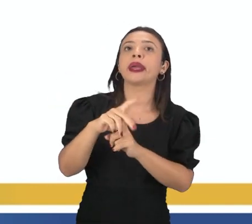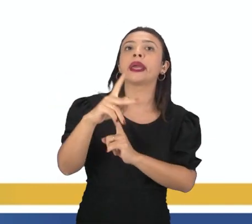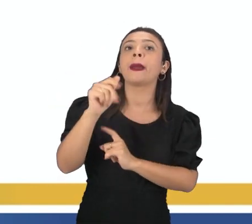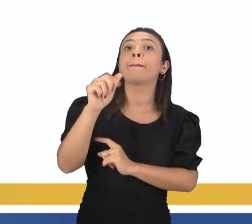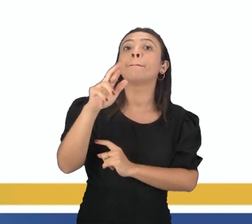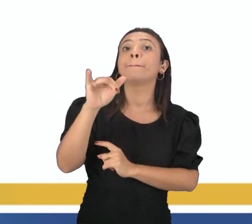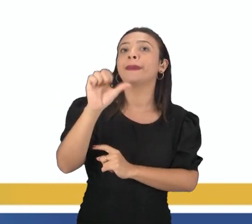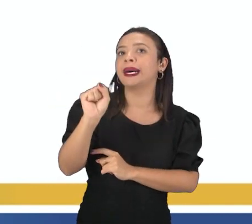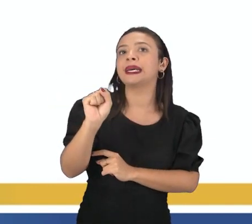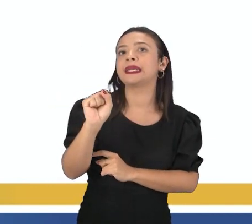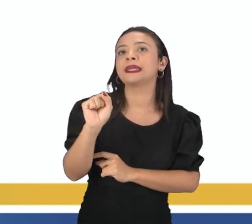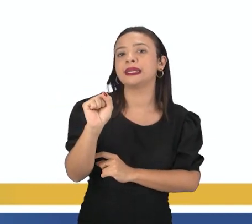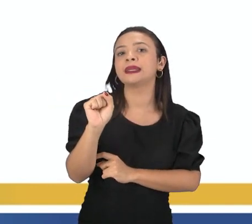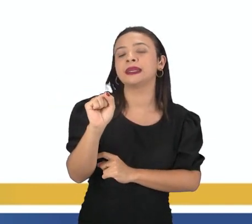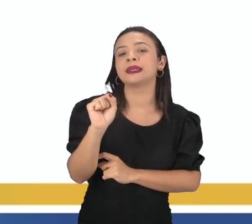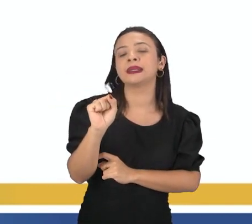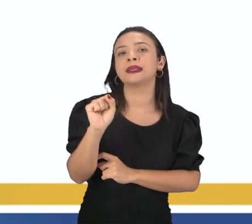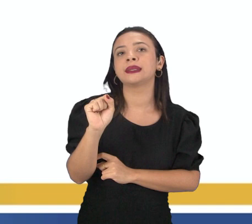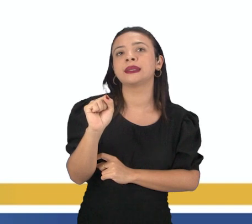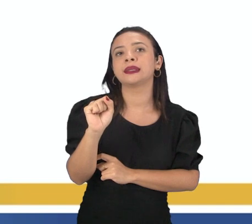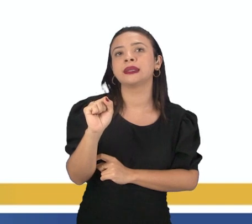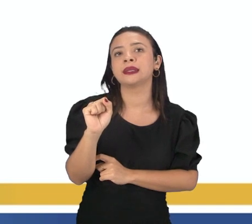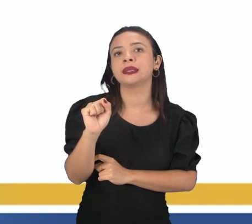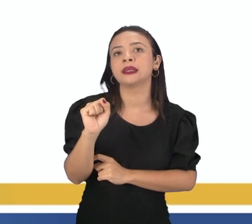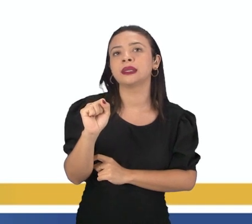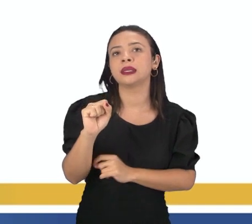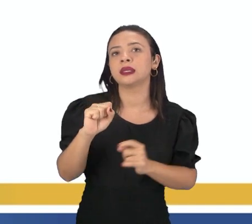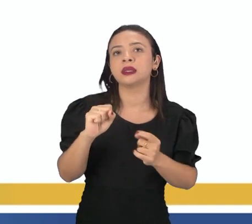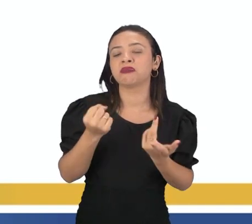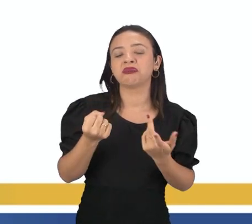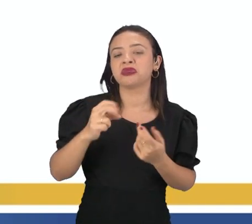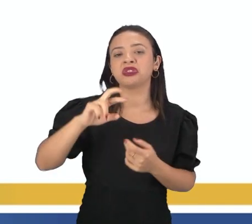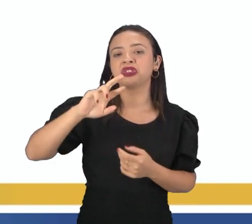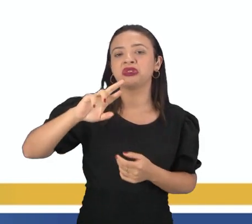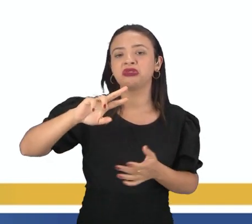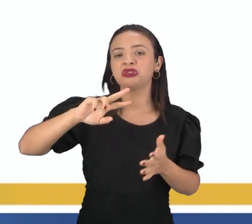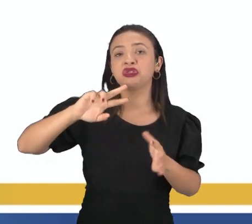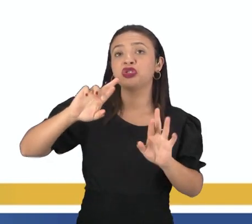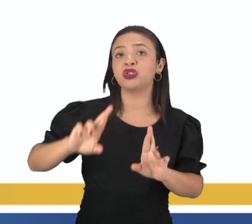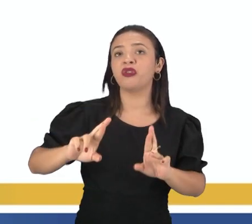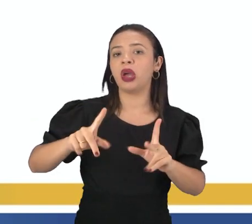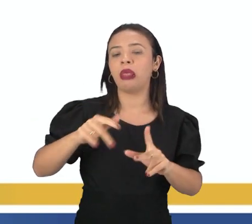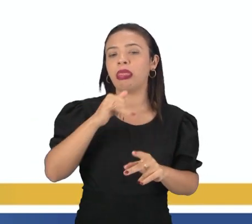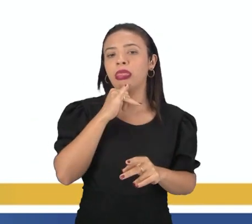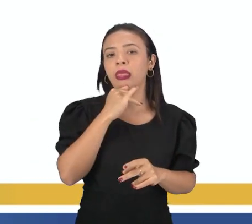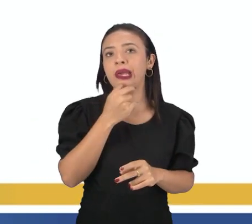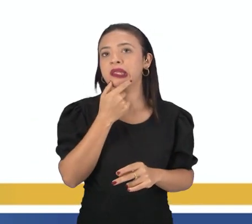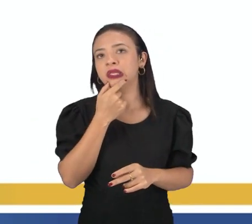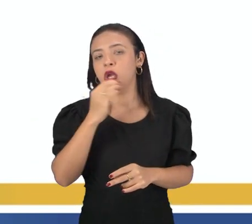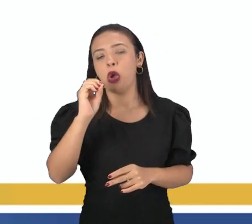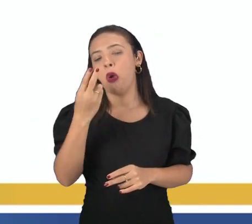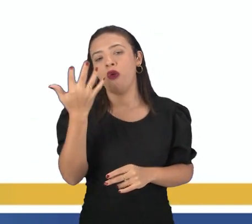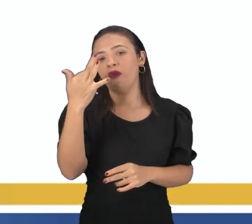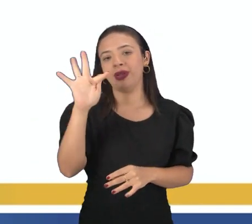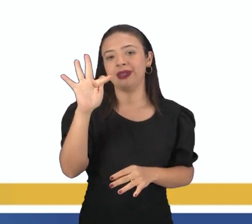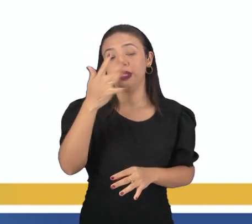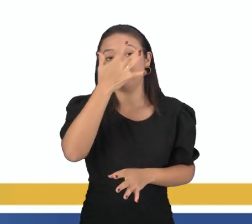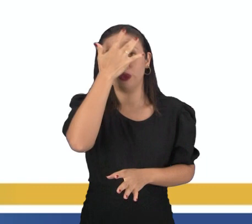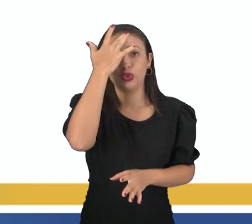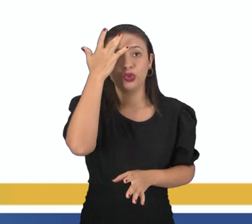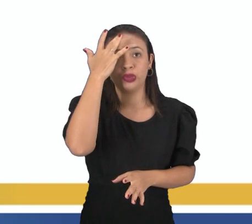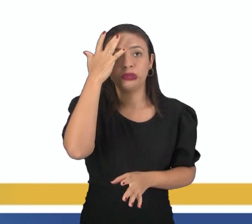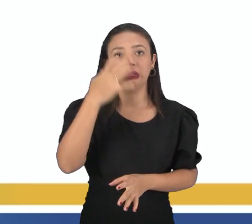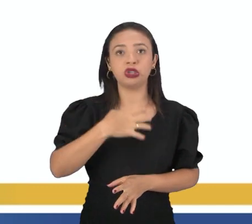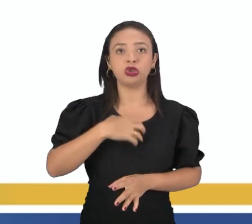letra minúscula, mas é para ser com letra maiúscula, não significava morar na Inglaterra ou na França. As pessoas sentiam-se